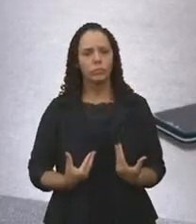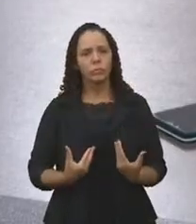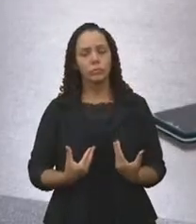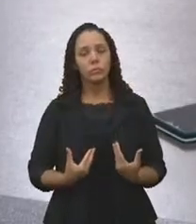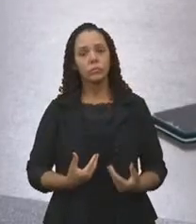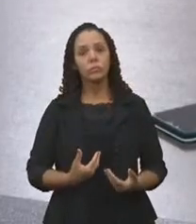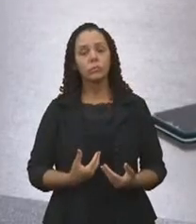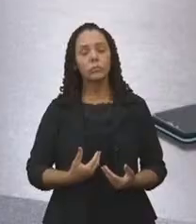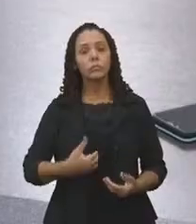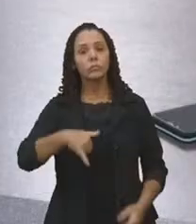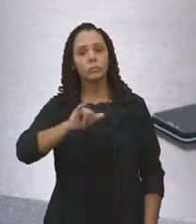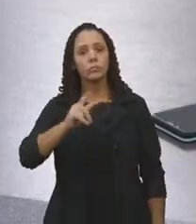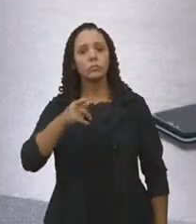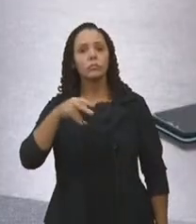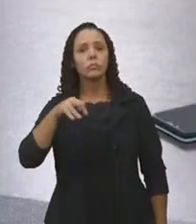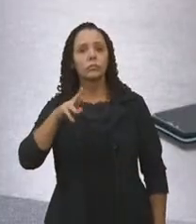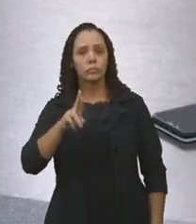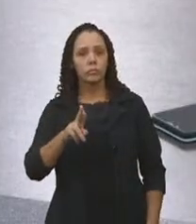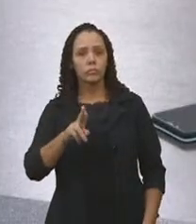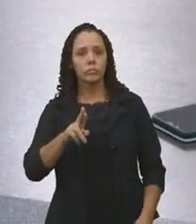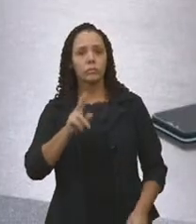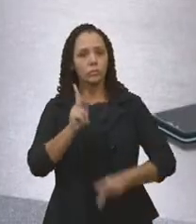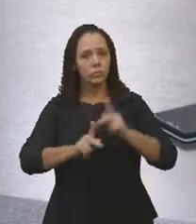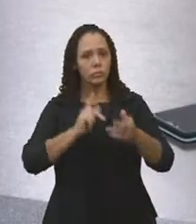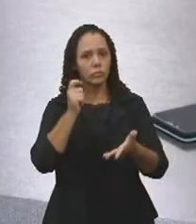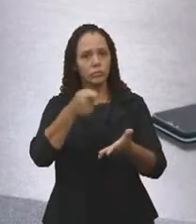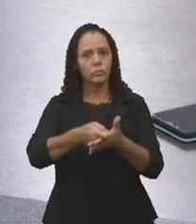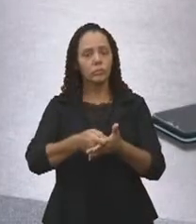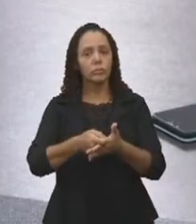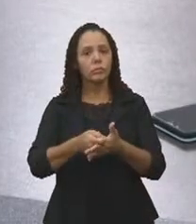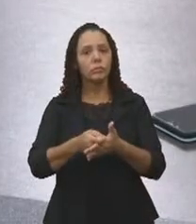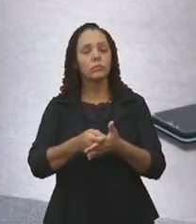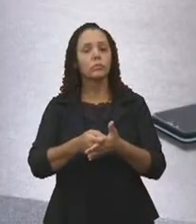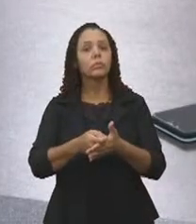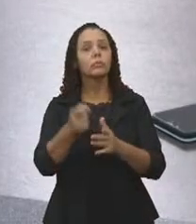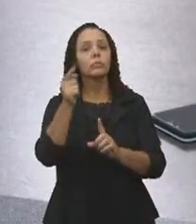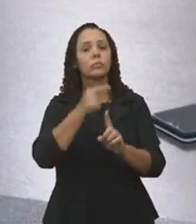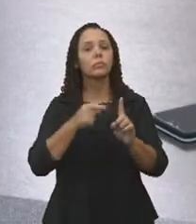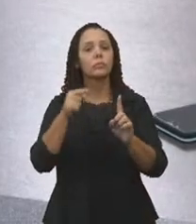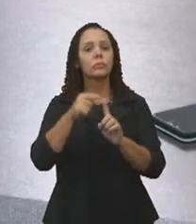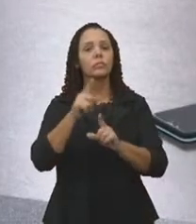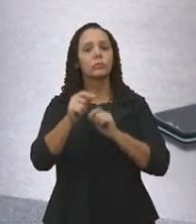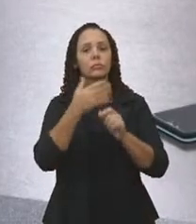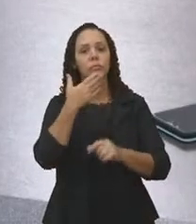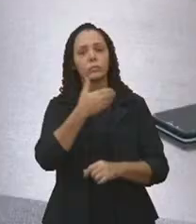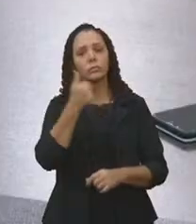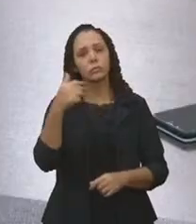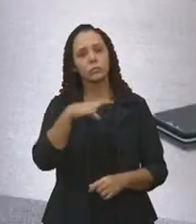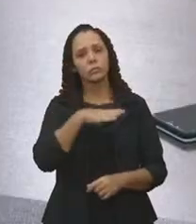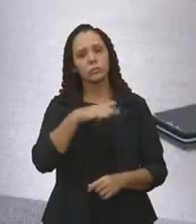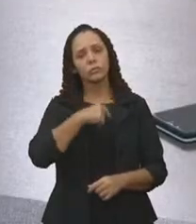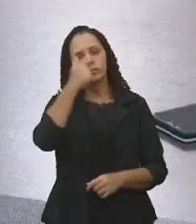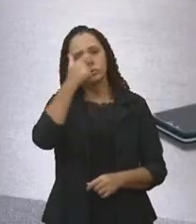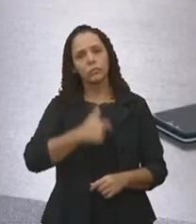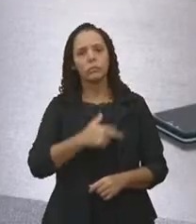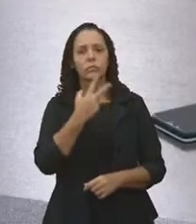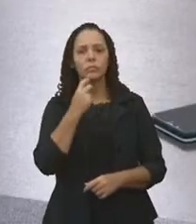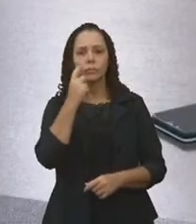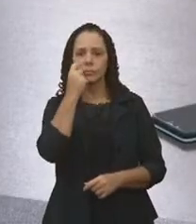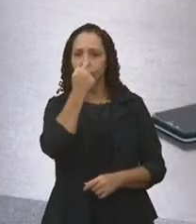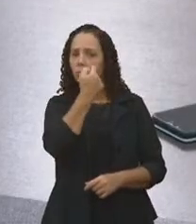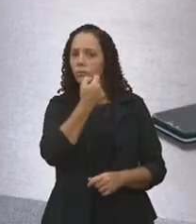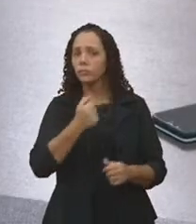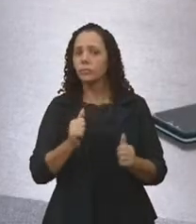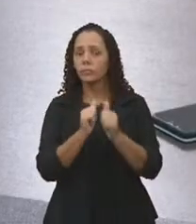que o povo paga, toda a dívida que o povo paga, é para a melhoria da cidade. Quem fala aqui é o vereador Valmir do Parque Minha Lua. Estamos juntos